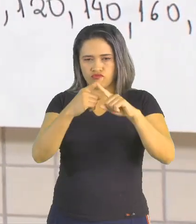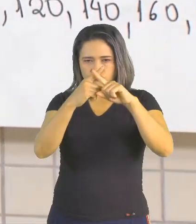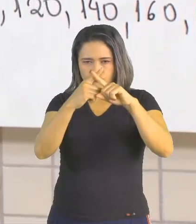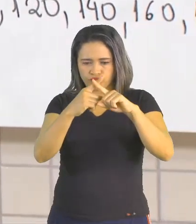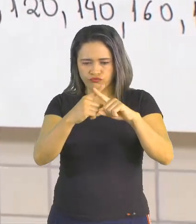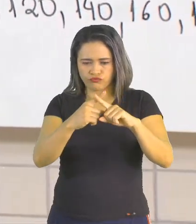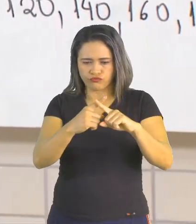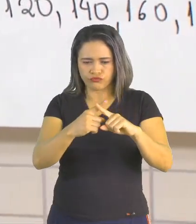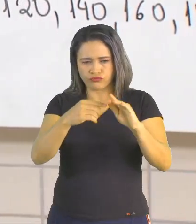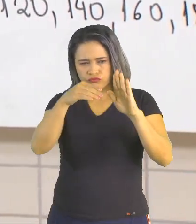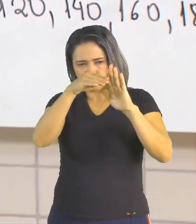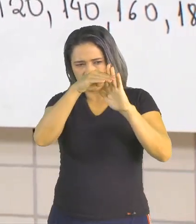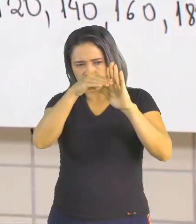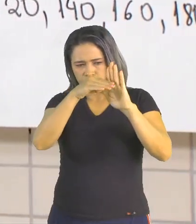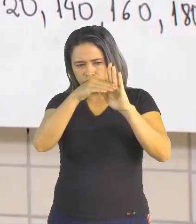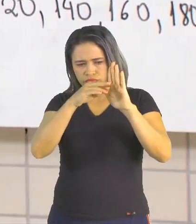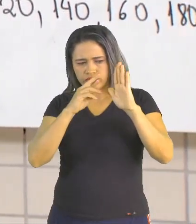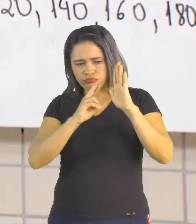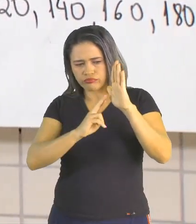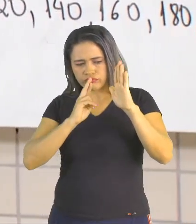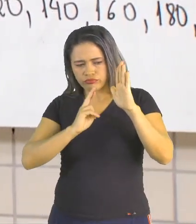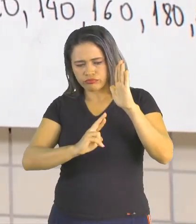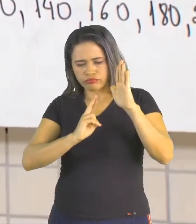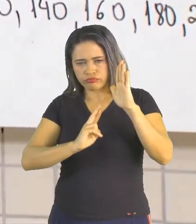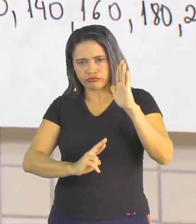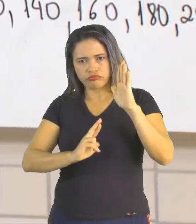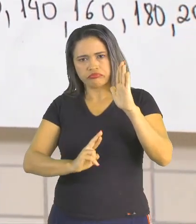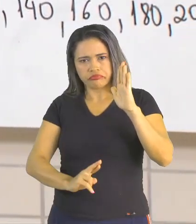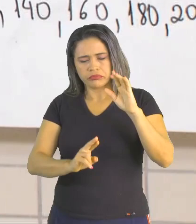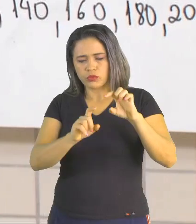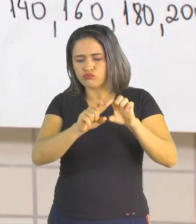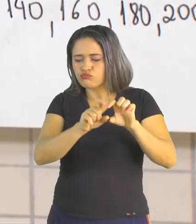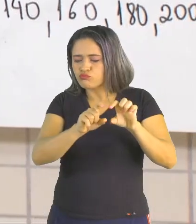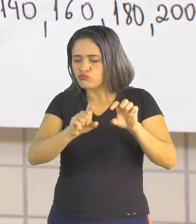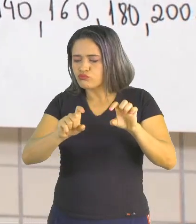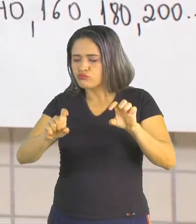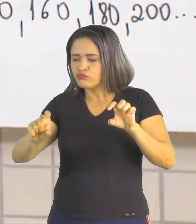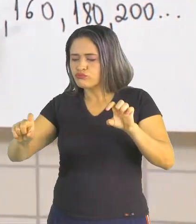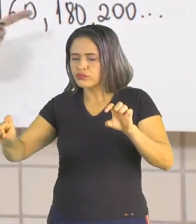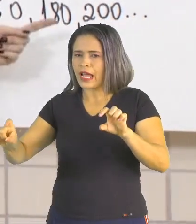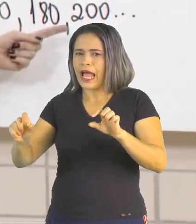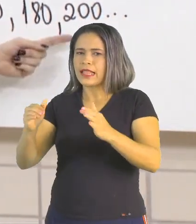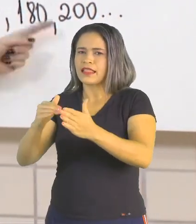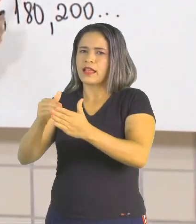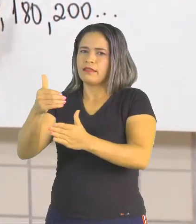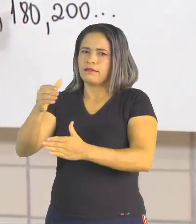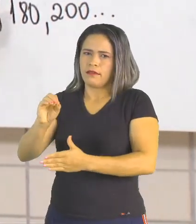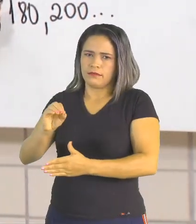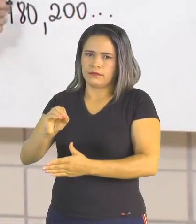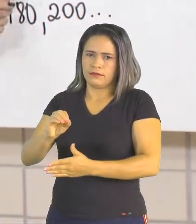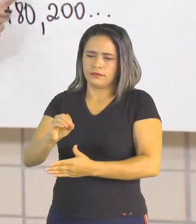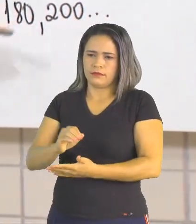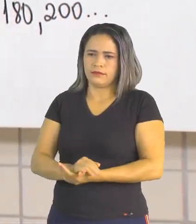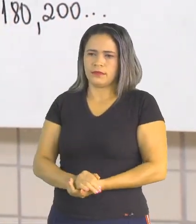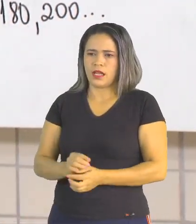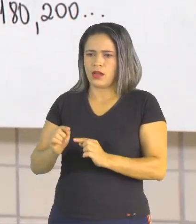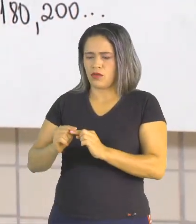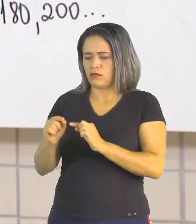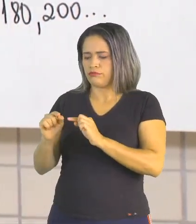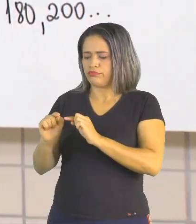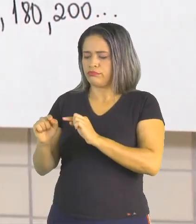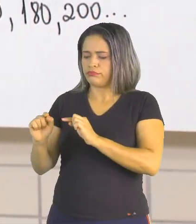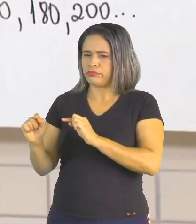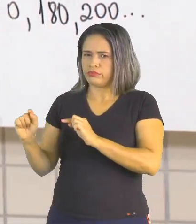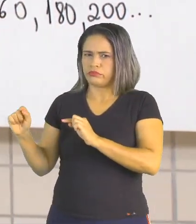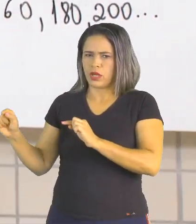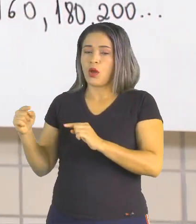20, 20 vezes 2, 40, e eu vou até 10. Eu coloquei reticências porque os múltiplos